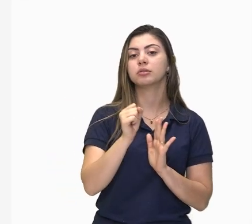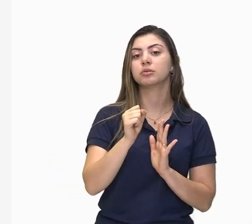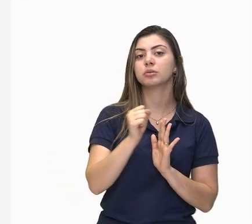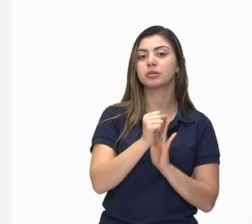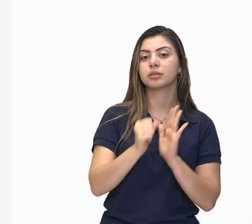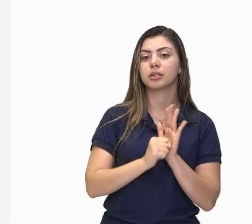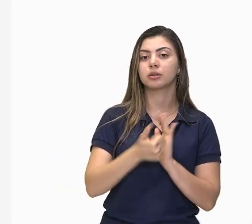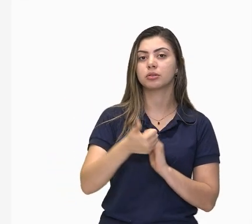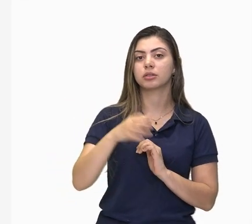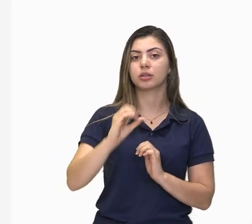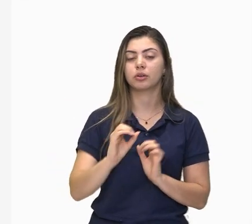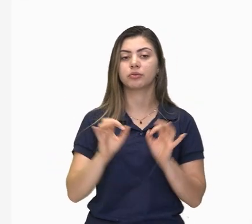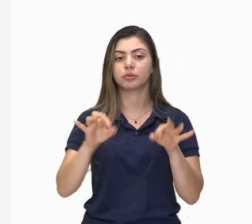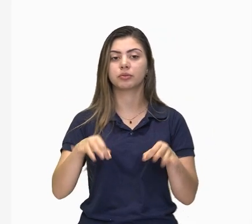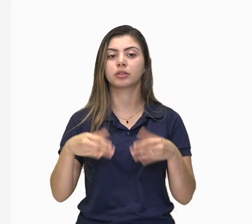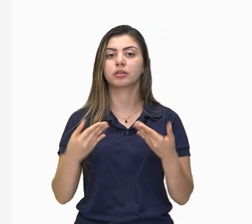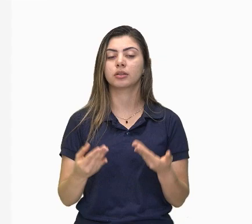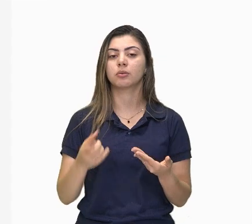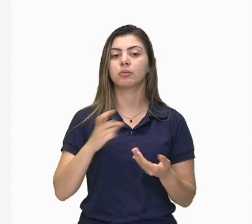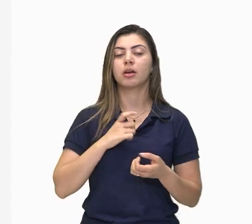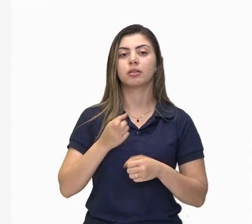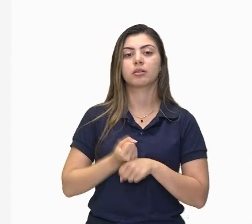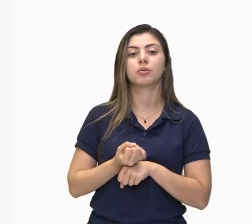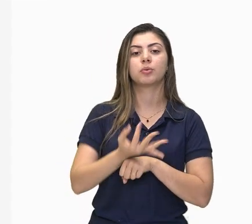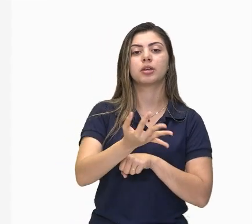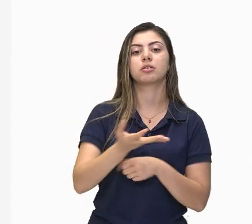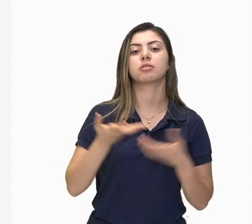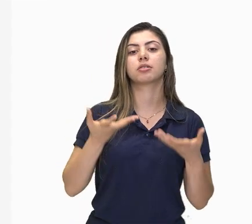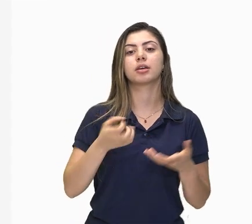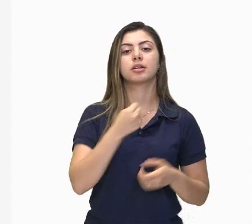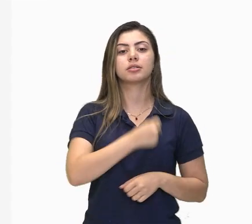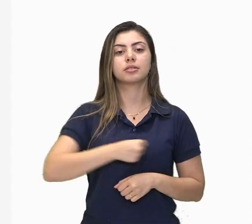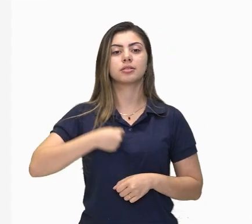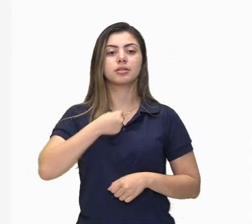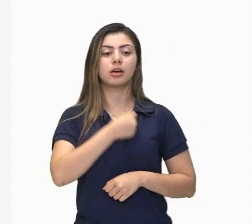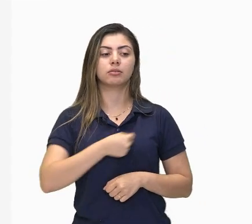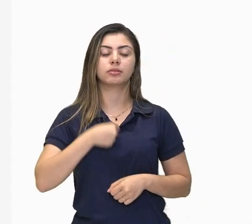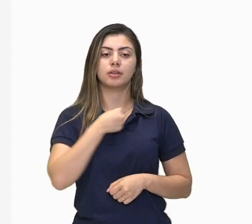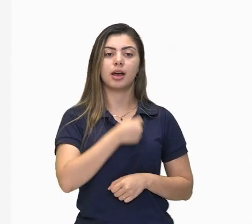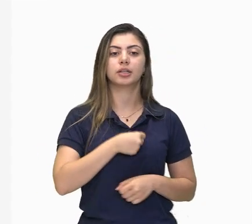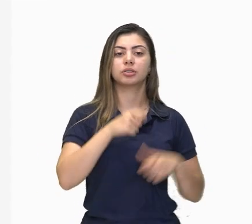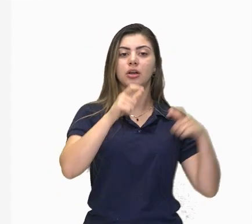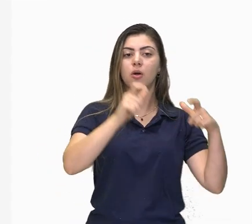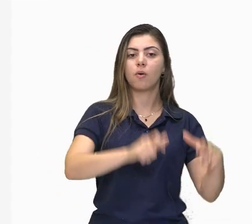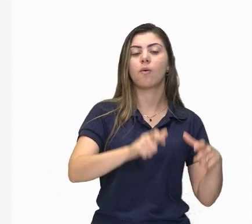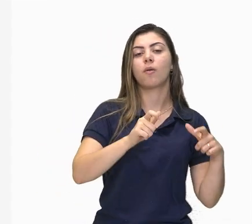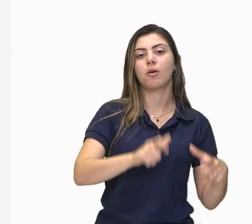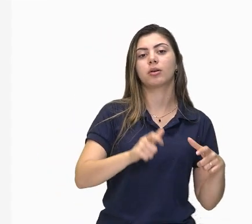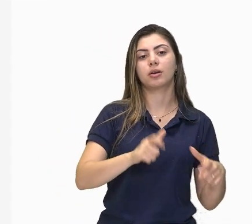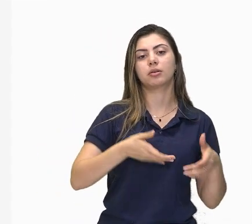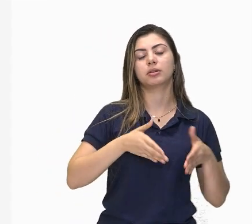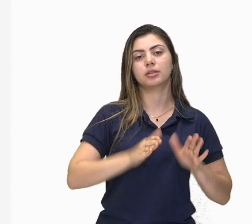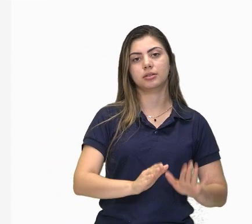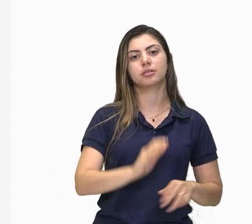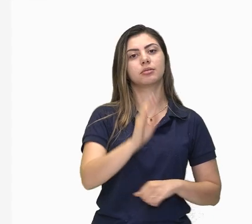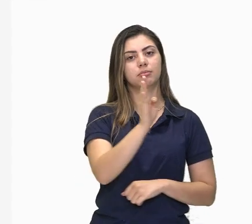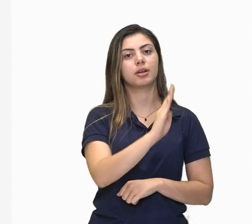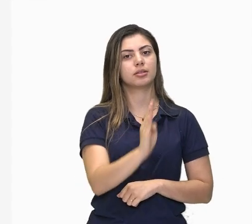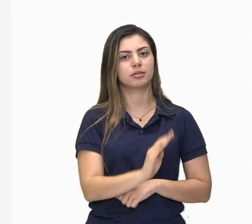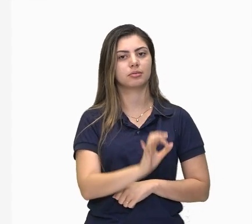XIX, o eu lírico deseja cantar a saudade que sente de sua terra natal, o Brasil, como eu havia